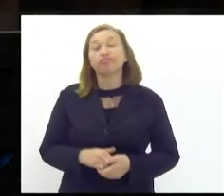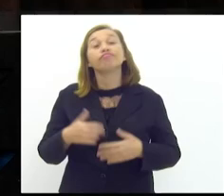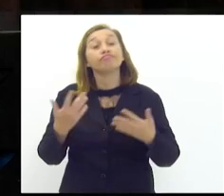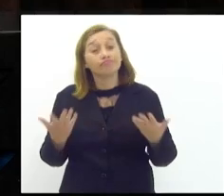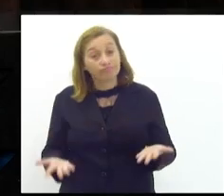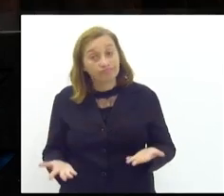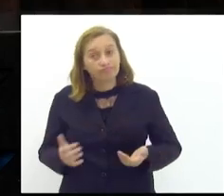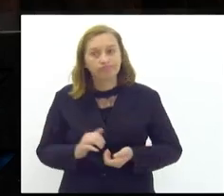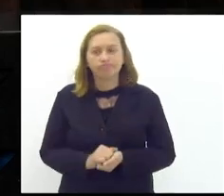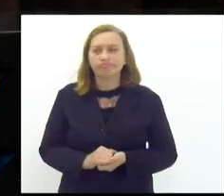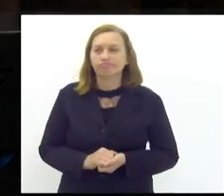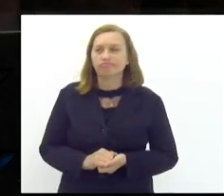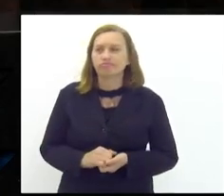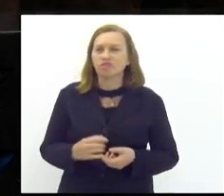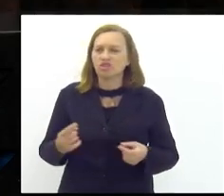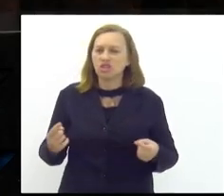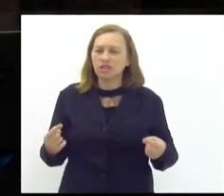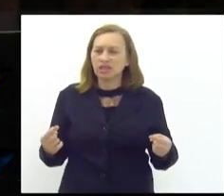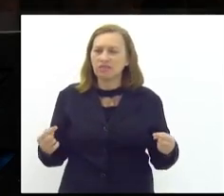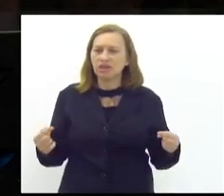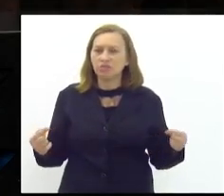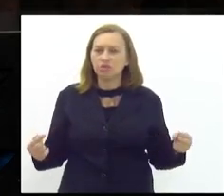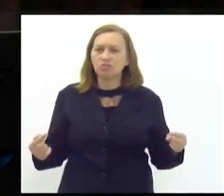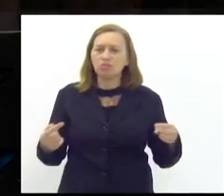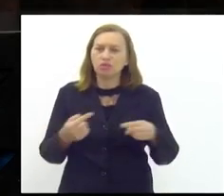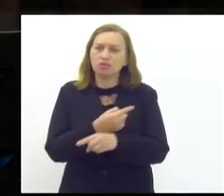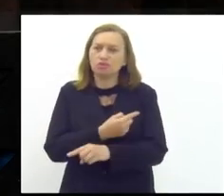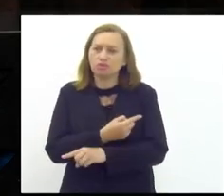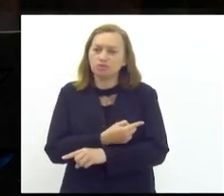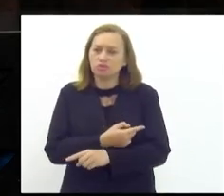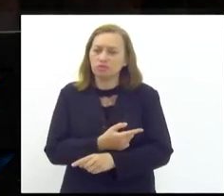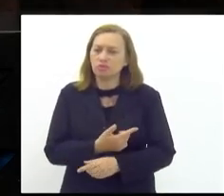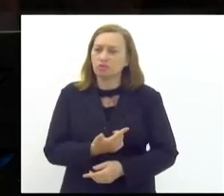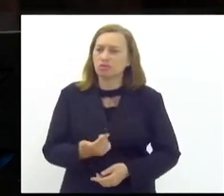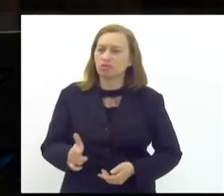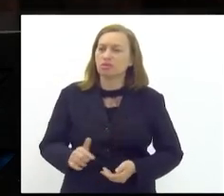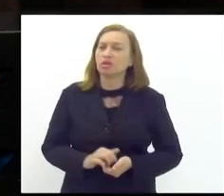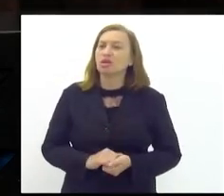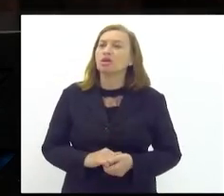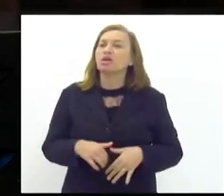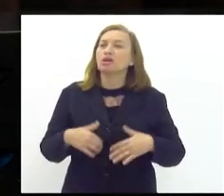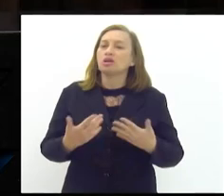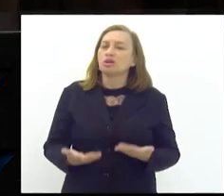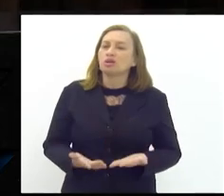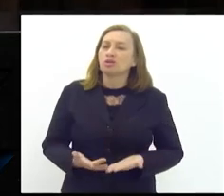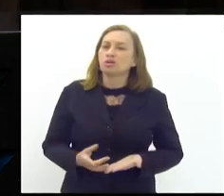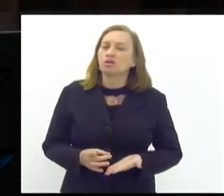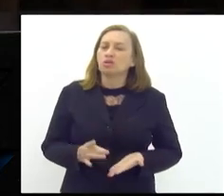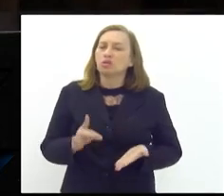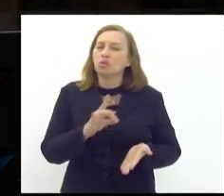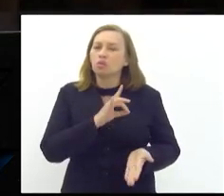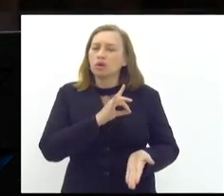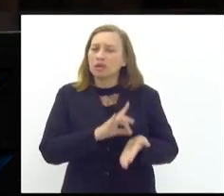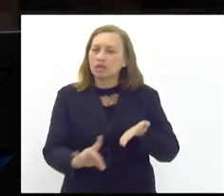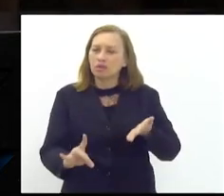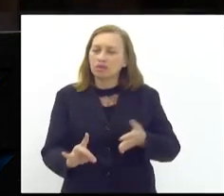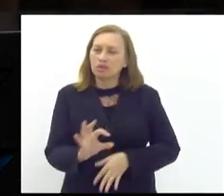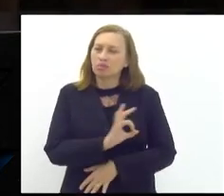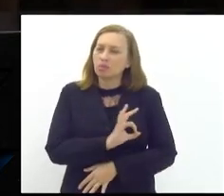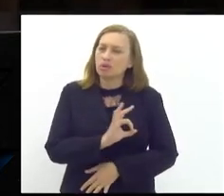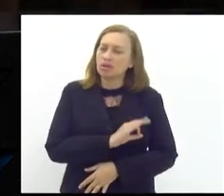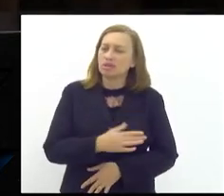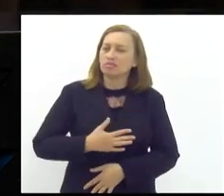Não Há controvérsias contra isso e o inimigo da Polícia Militar